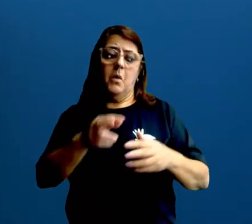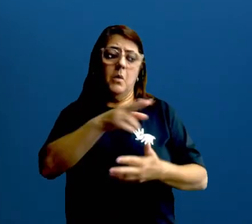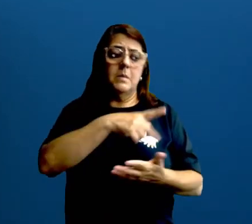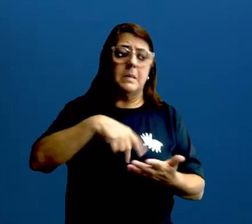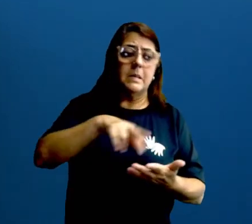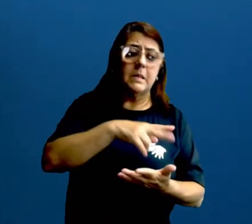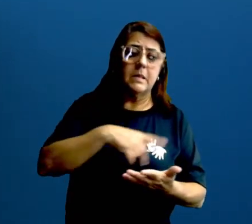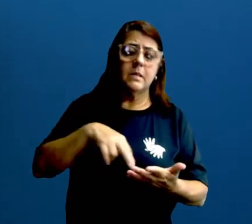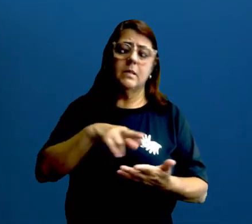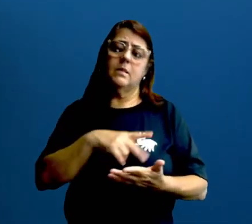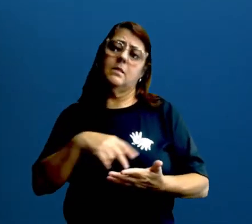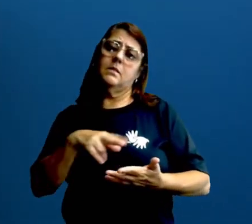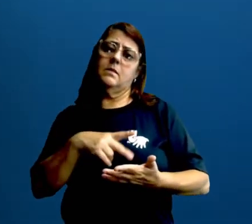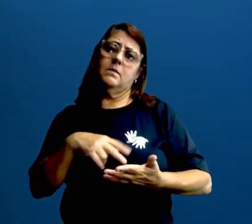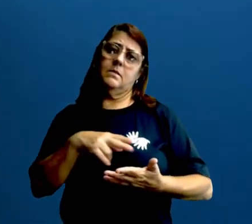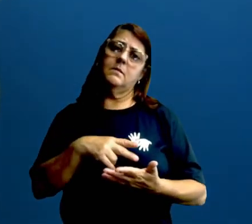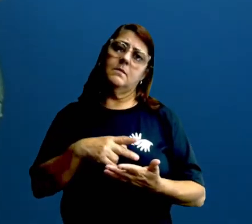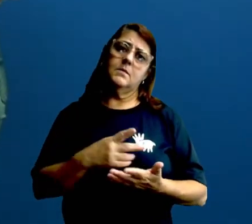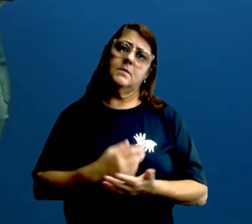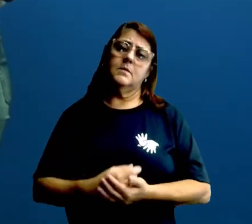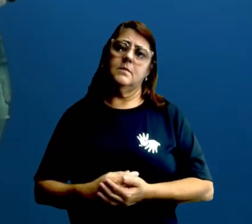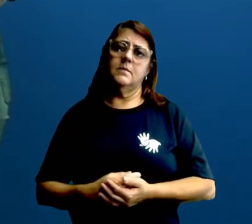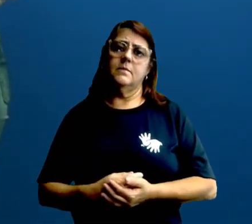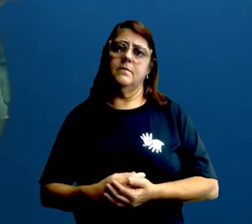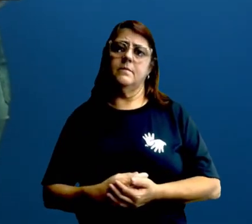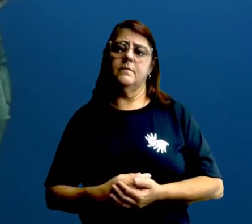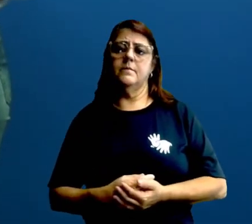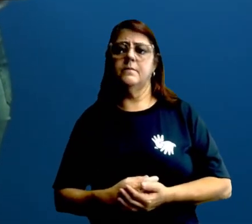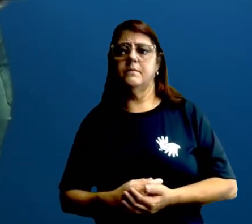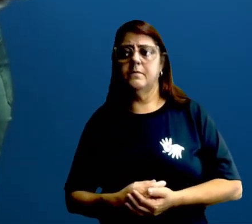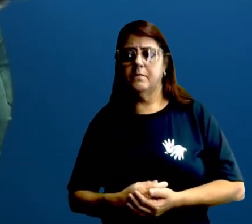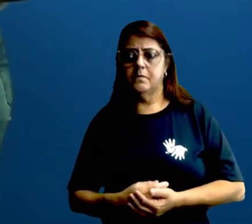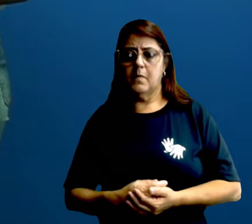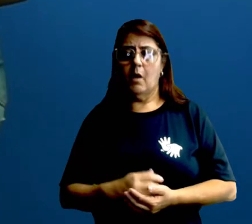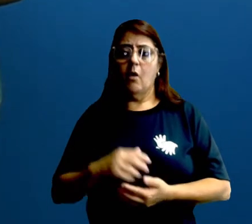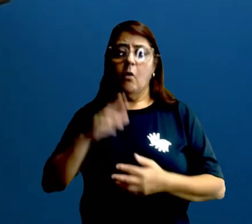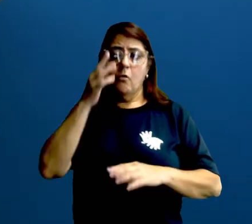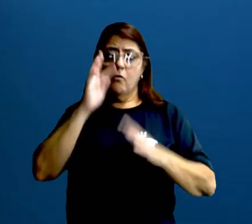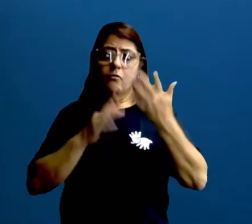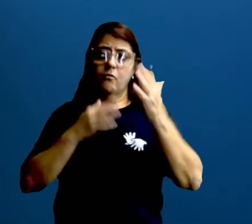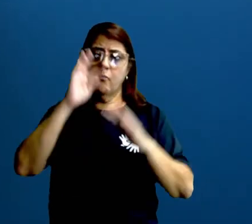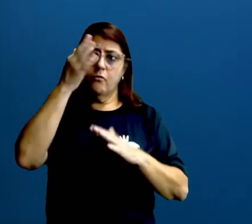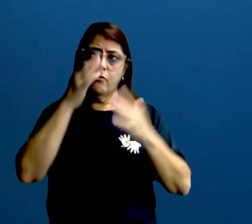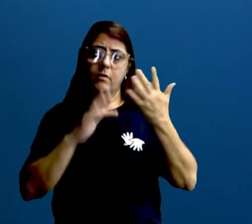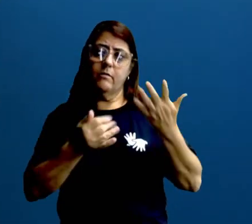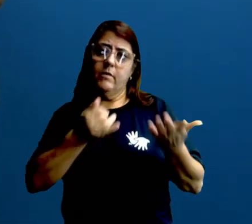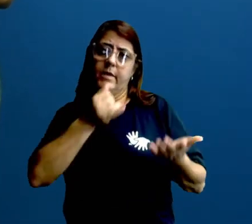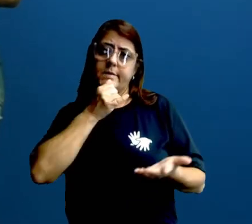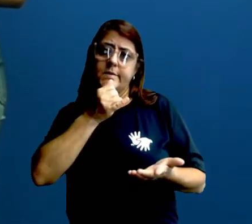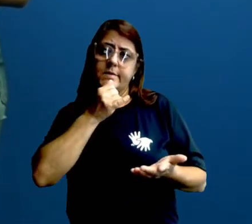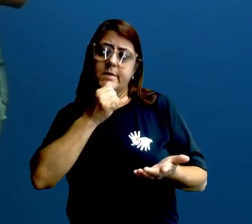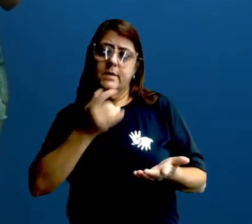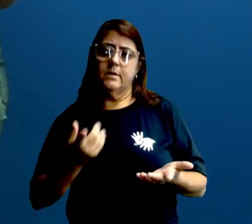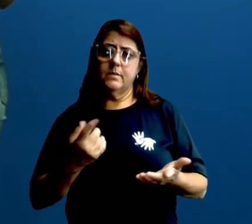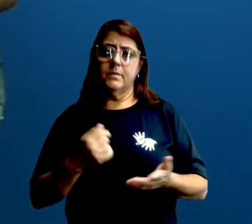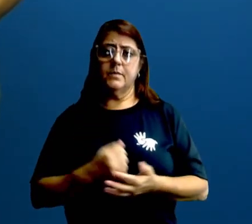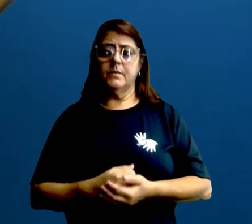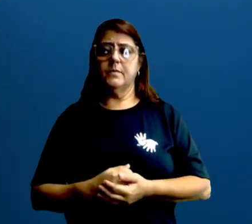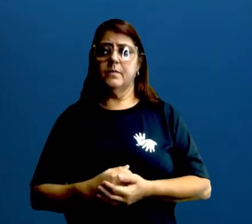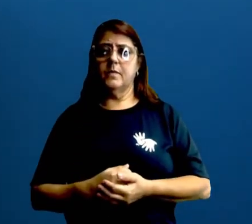como eles dançam durante algum momento. Então, o frevo é um exemplo de